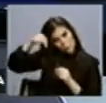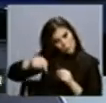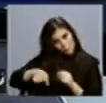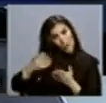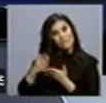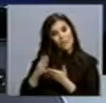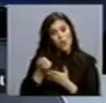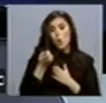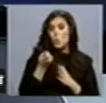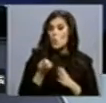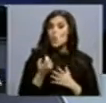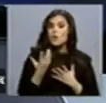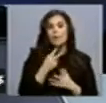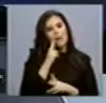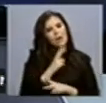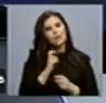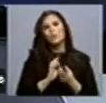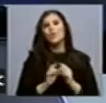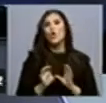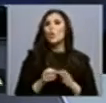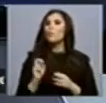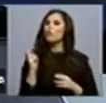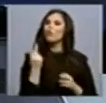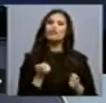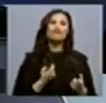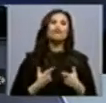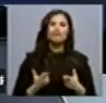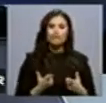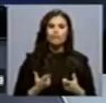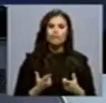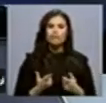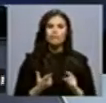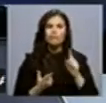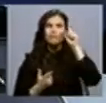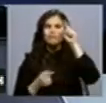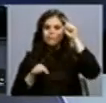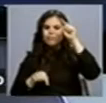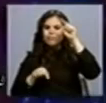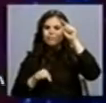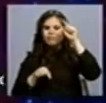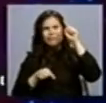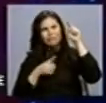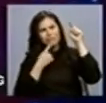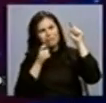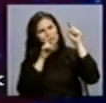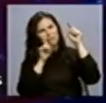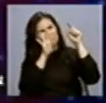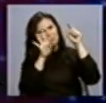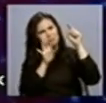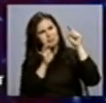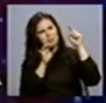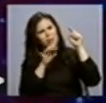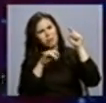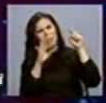assim, e encontrou dois grupos de estrelas, aí, em cima e em baixo, e começaram a perguntar: de onde é que vieram aquelas estrelas? Porquê é que